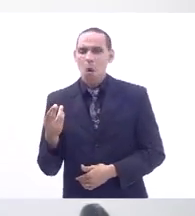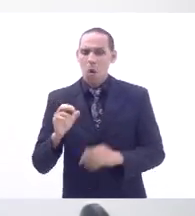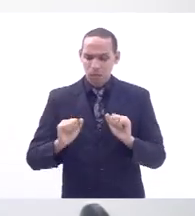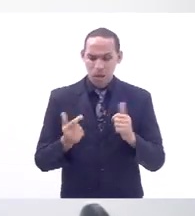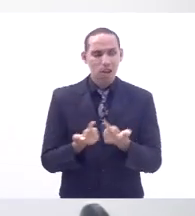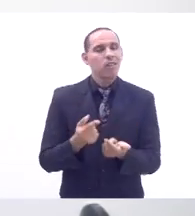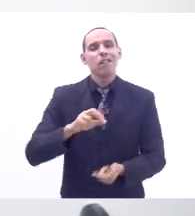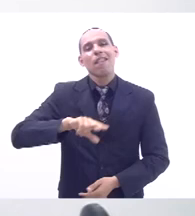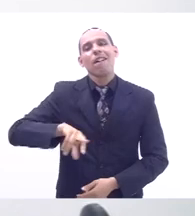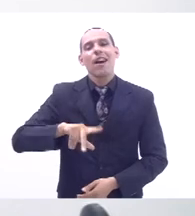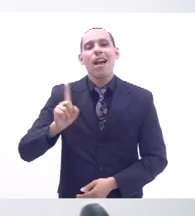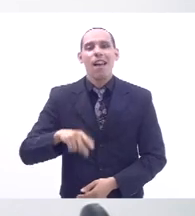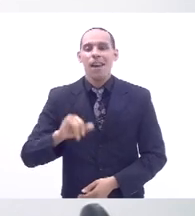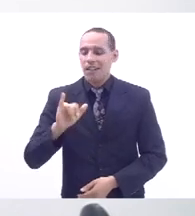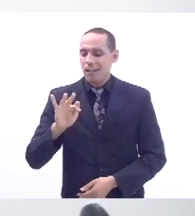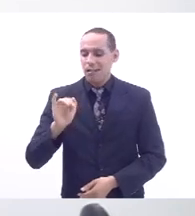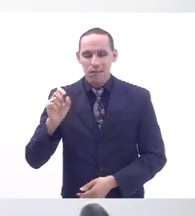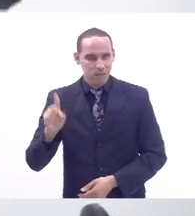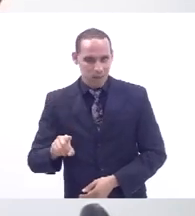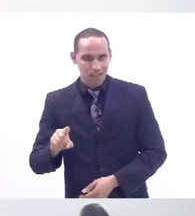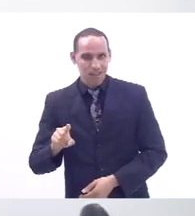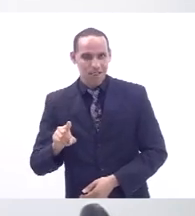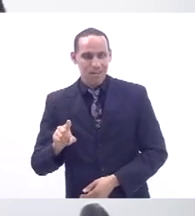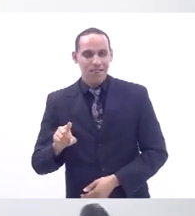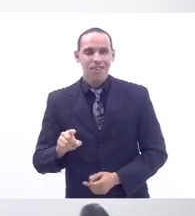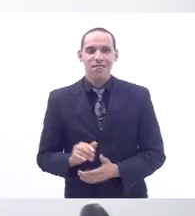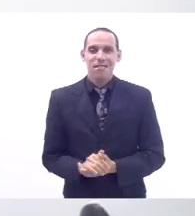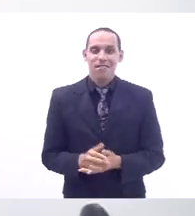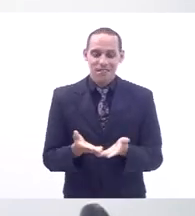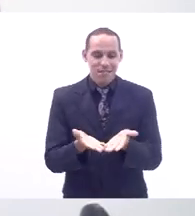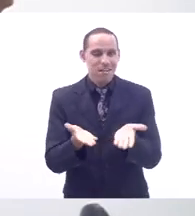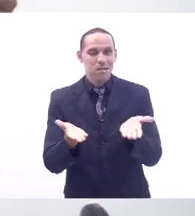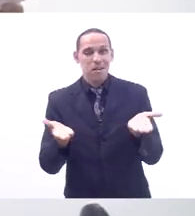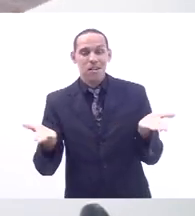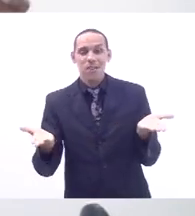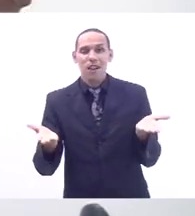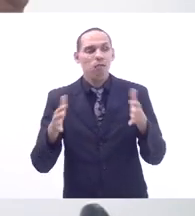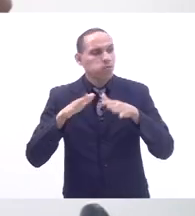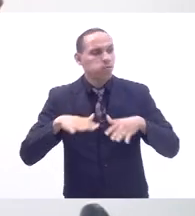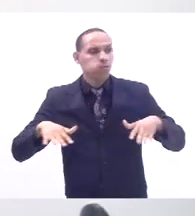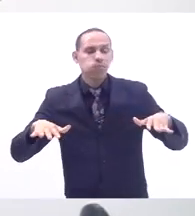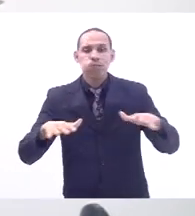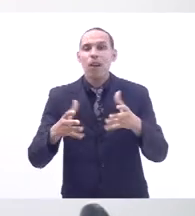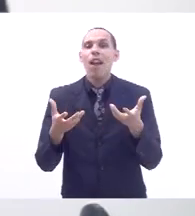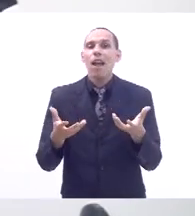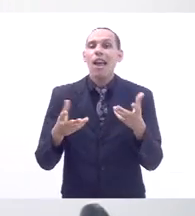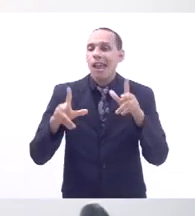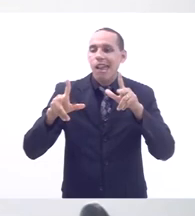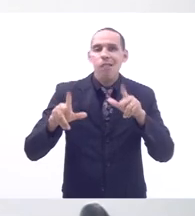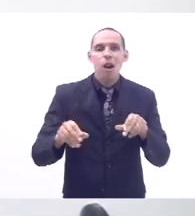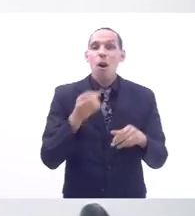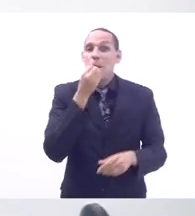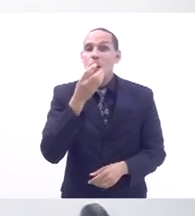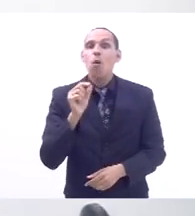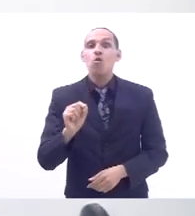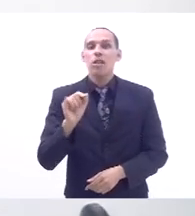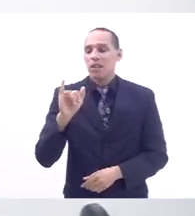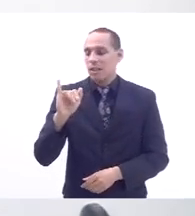IFA, certo? Aqui está todo mundo aqui por um bem comum. E qual é esse bem comum? Chama-se